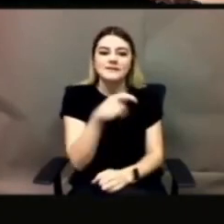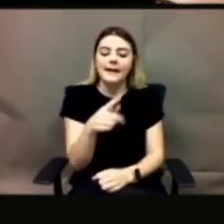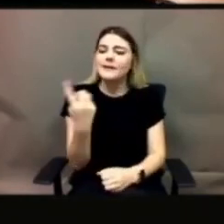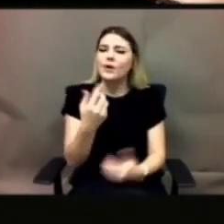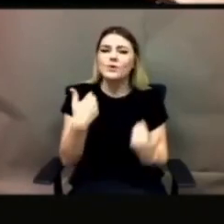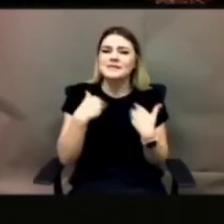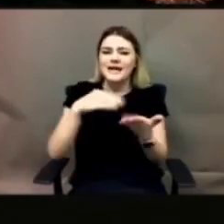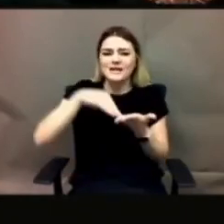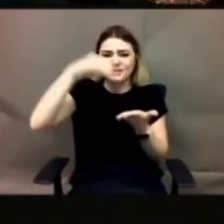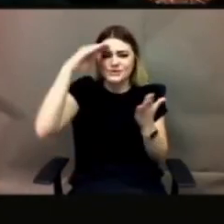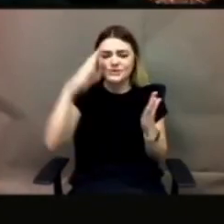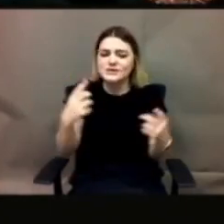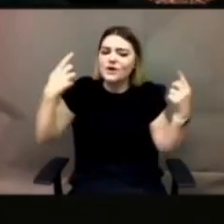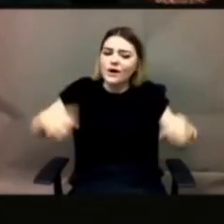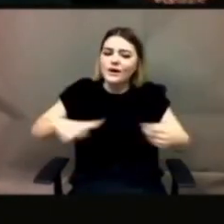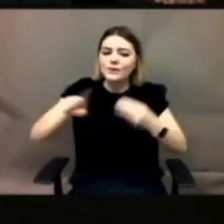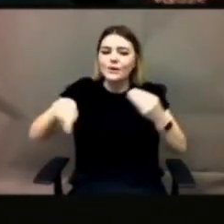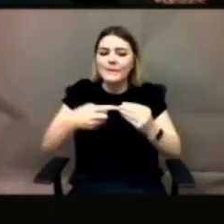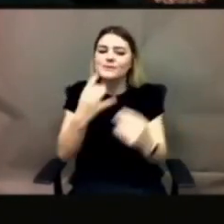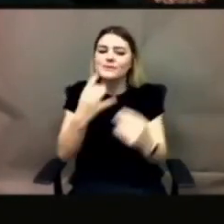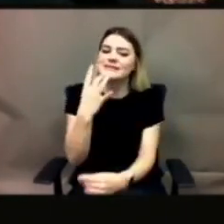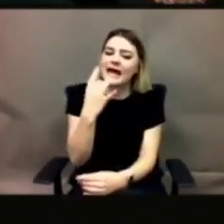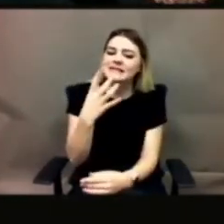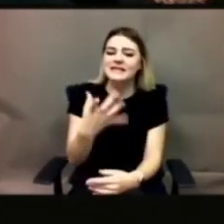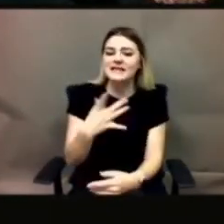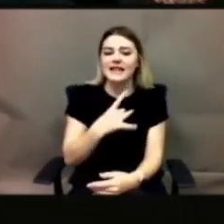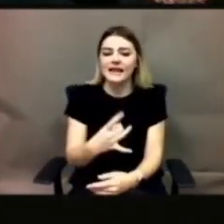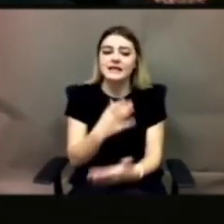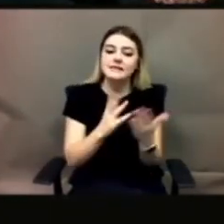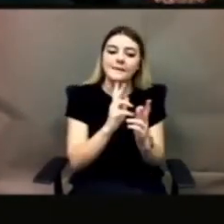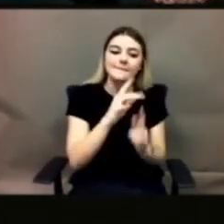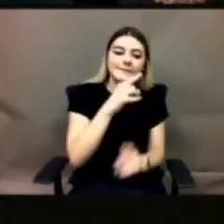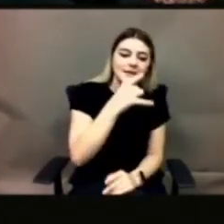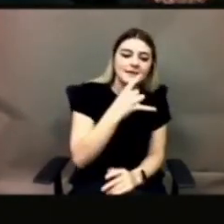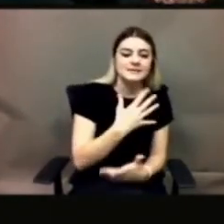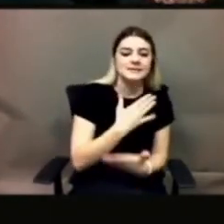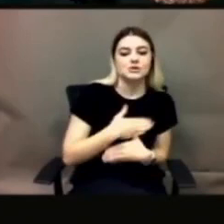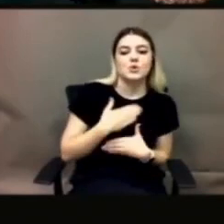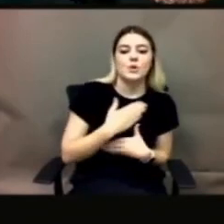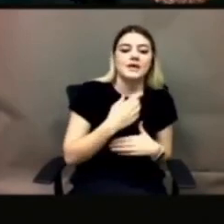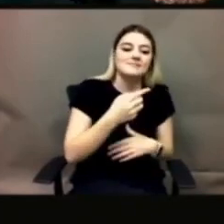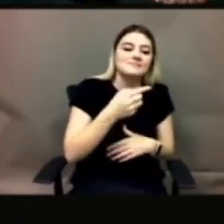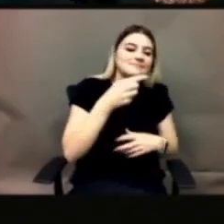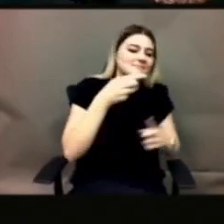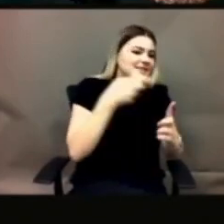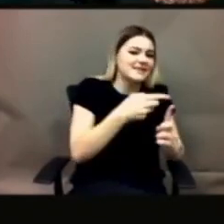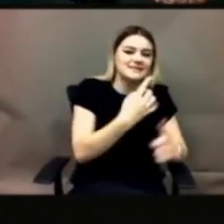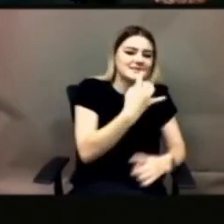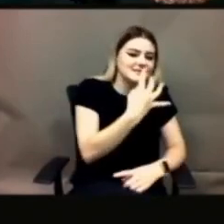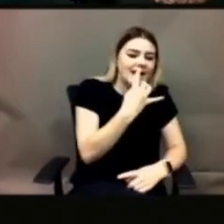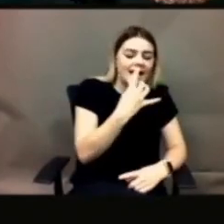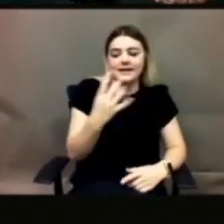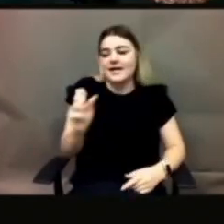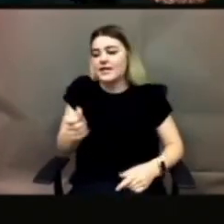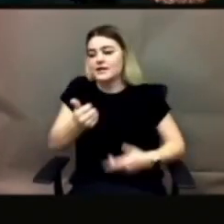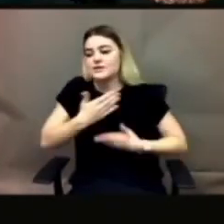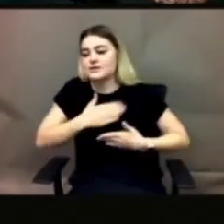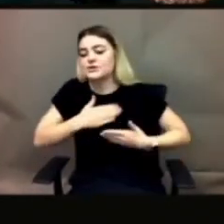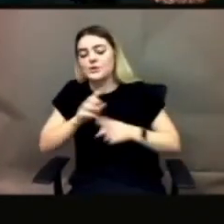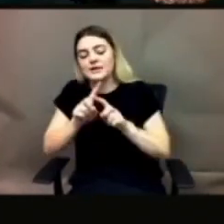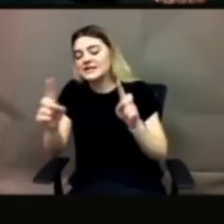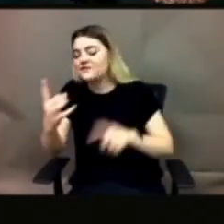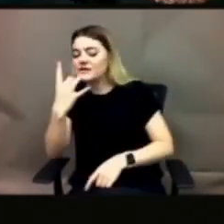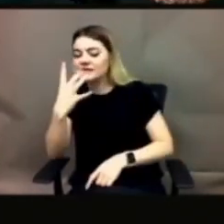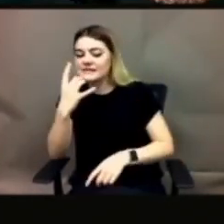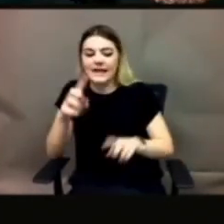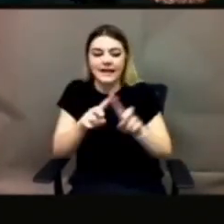tinha alunos. Que ficavam discutindo que lanche que eles gostavam. Uns gostavam de um, de outro. E